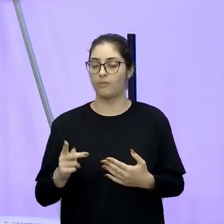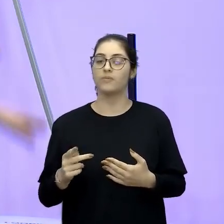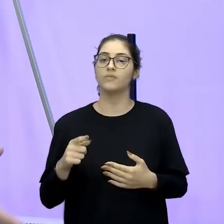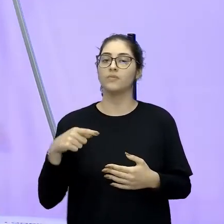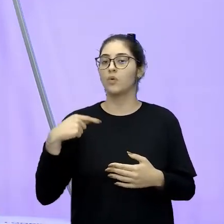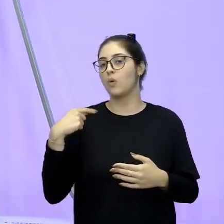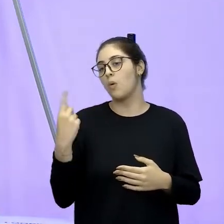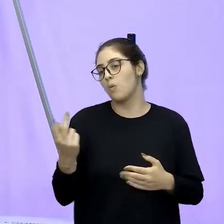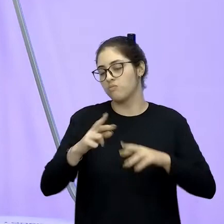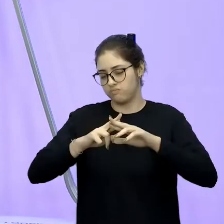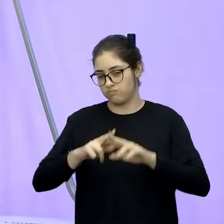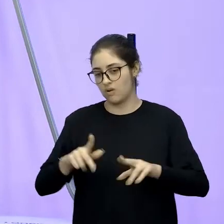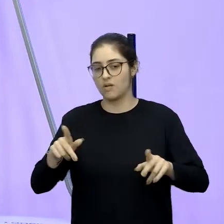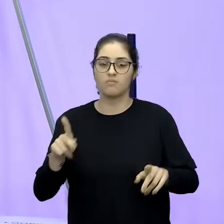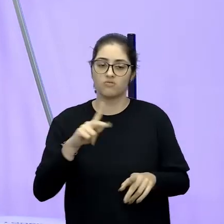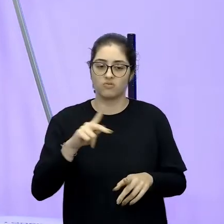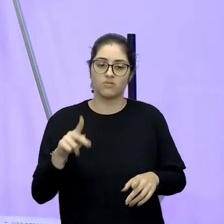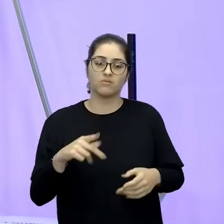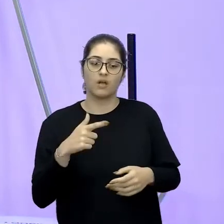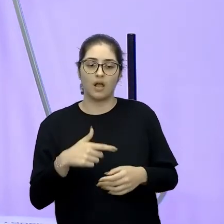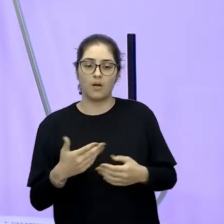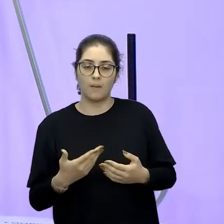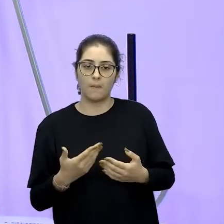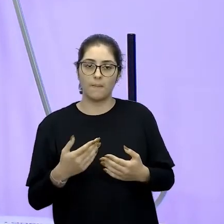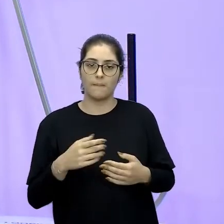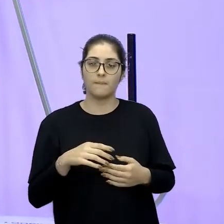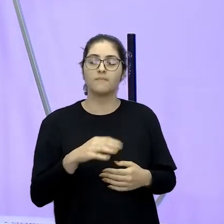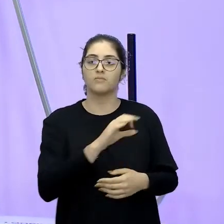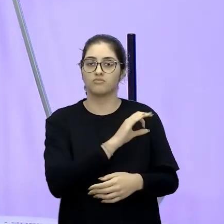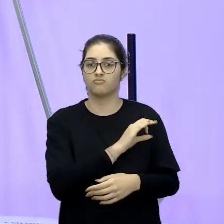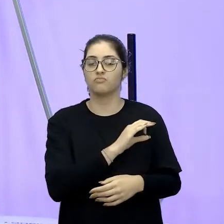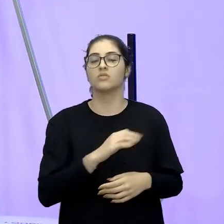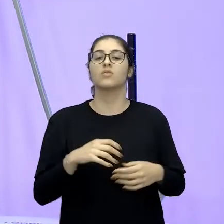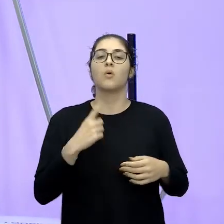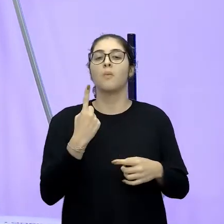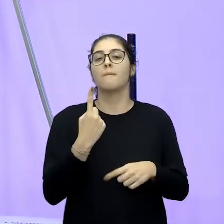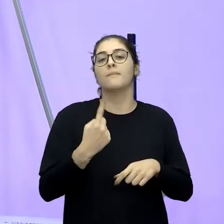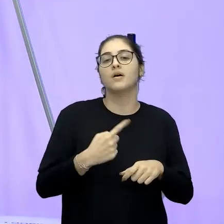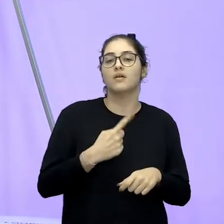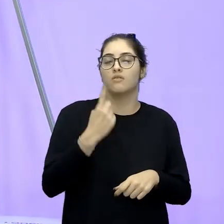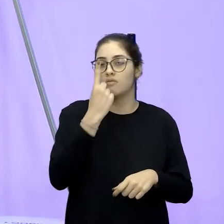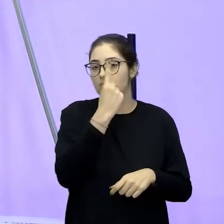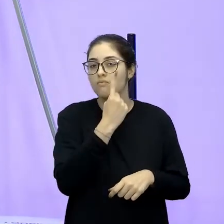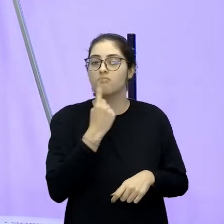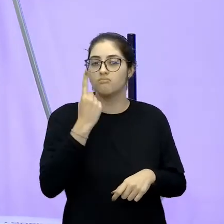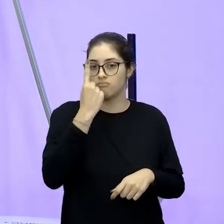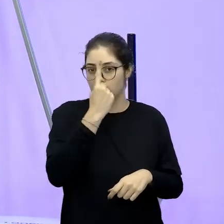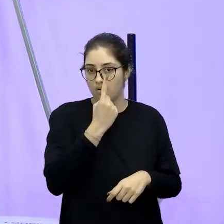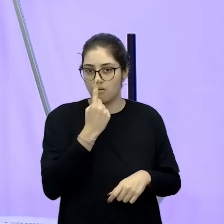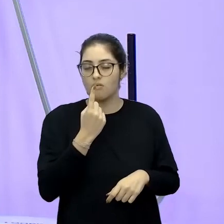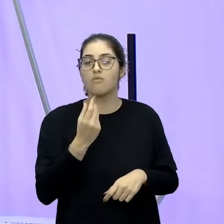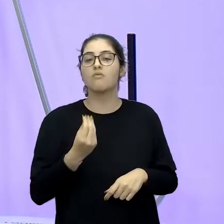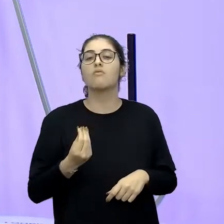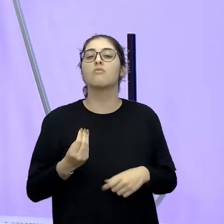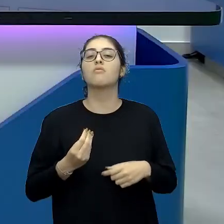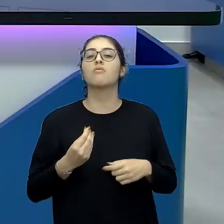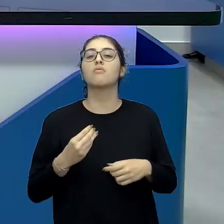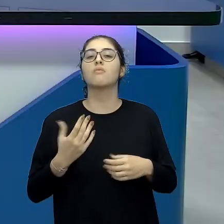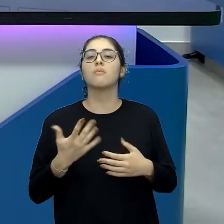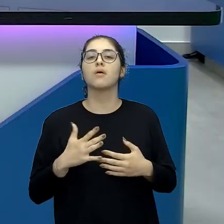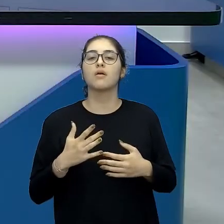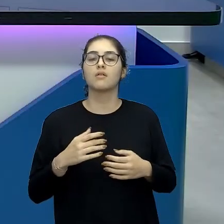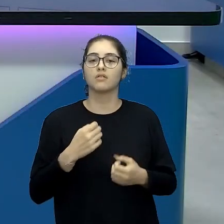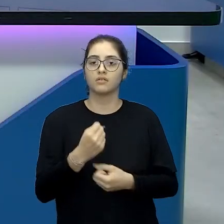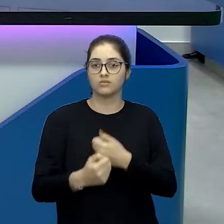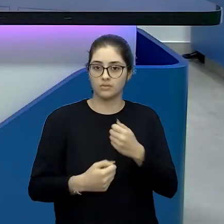outro especialista, claro que a gente está na rede pública, mas quanto custaria? 1 hora com alguém trabalhando com você, com a educação financeira.